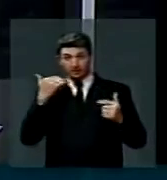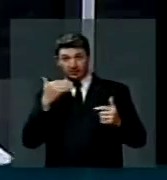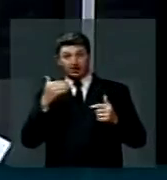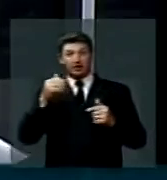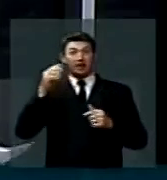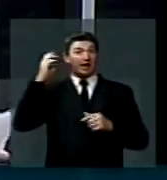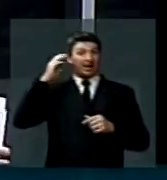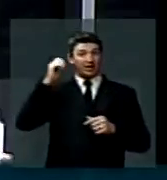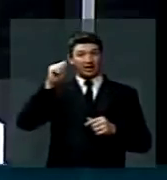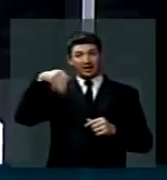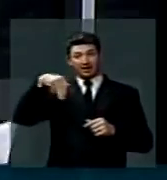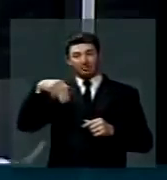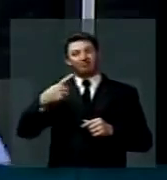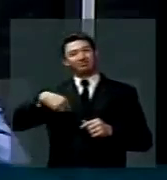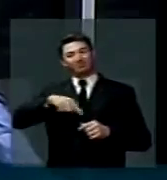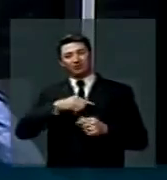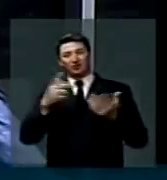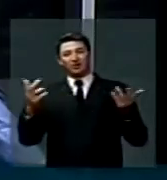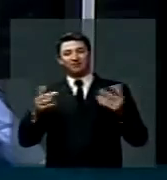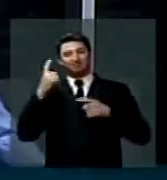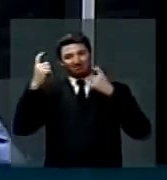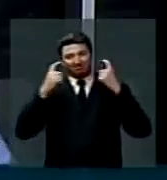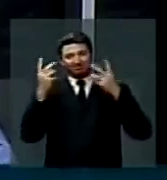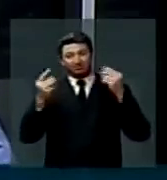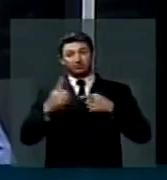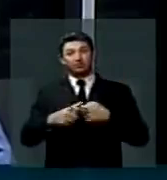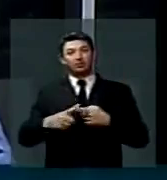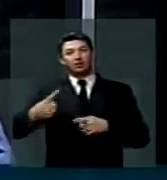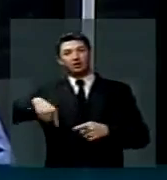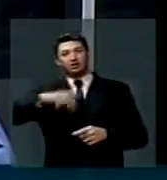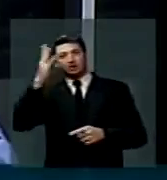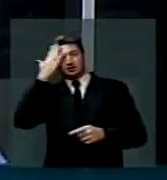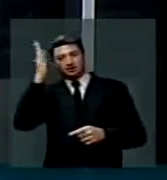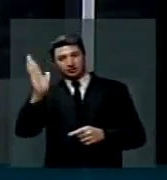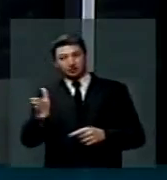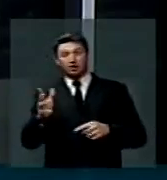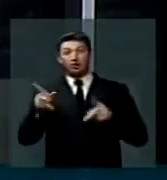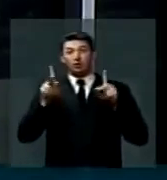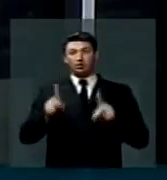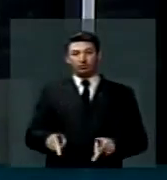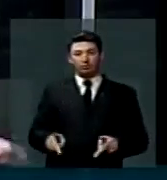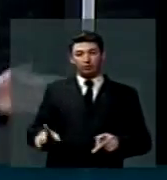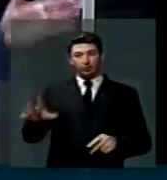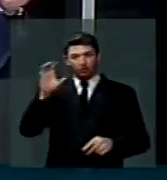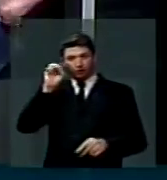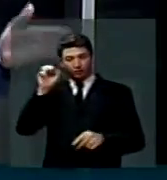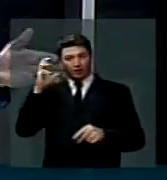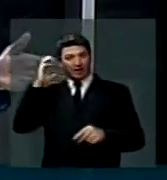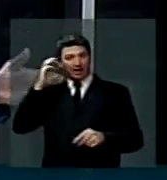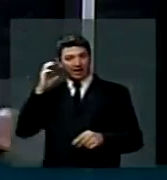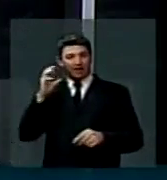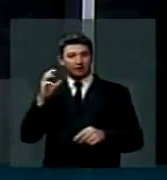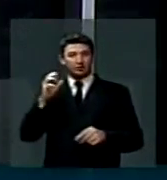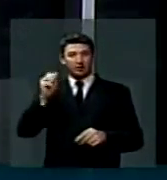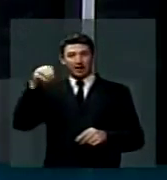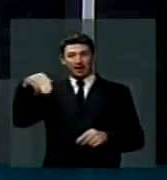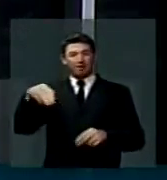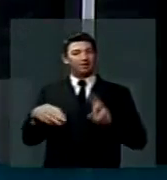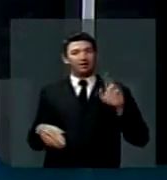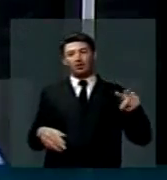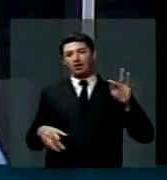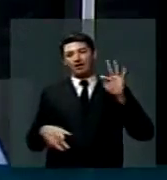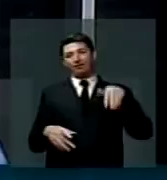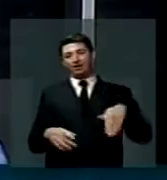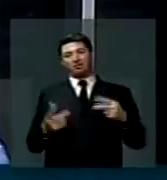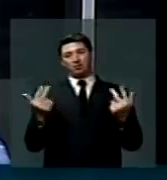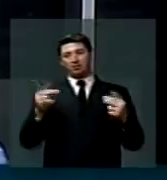AM, nós ficamos muito preocupados porque nós sabemos que o público ouvinte do rádio AM não é o mesmo público do ouvinte do rádio